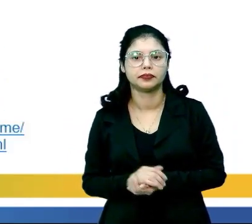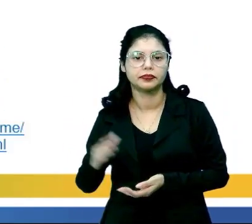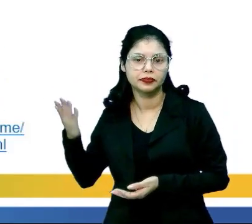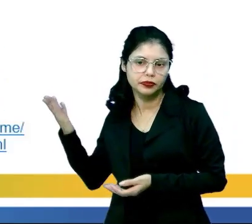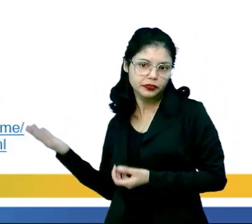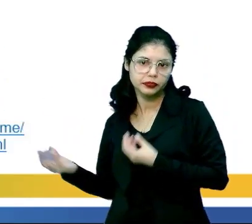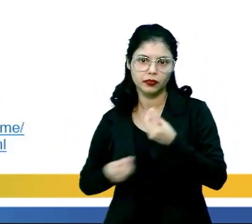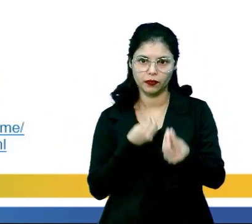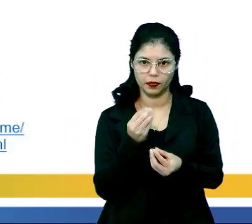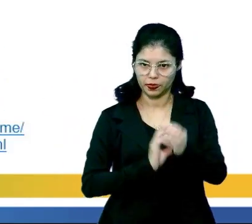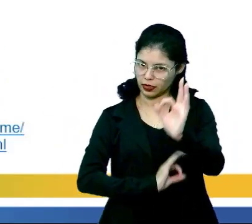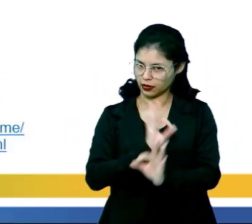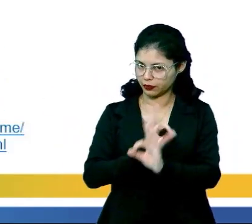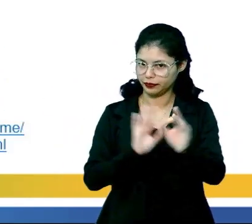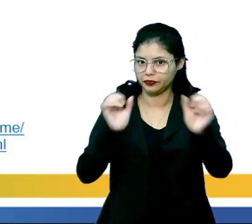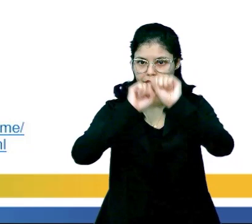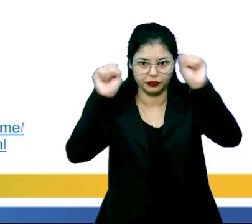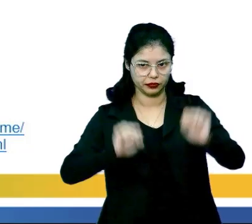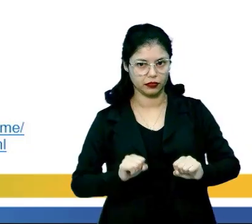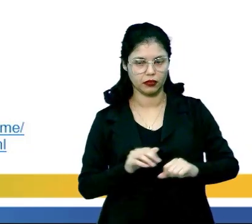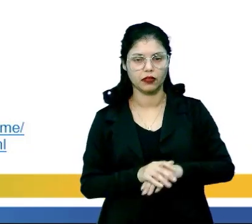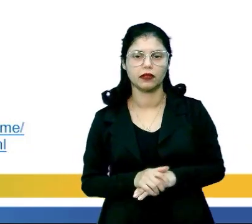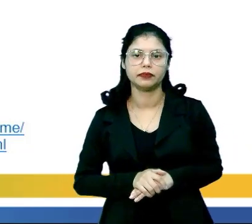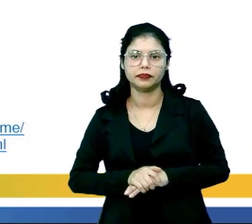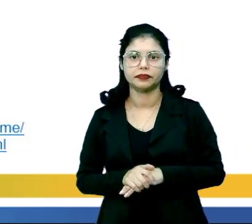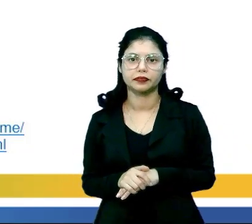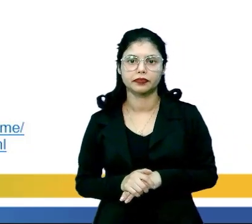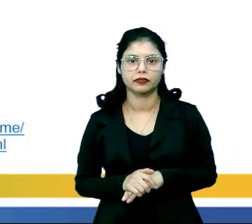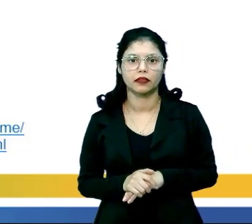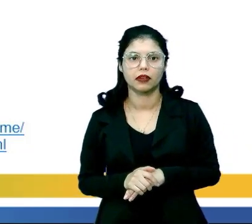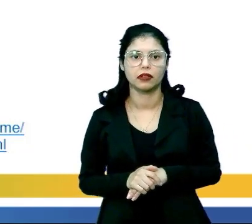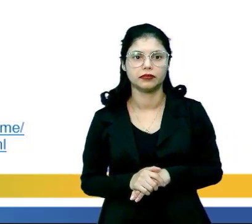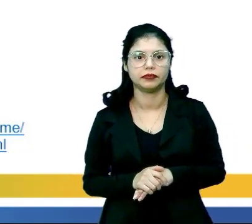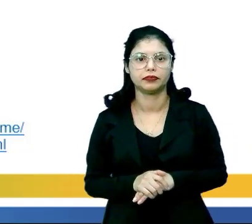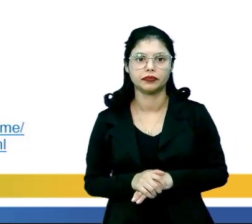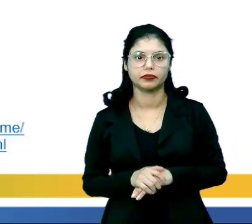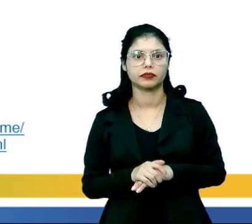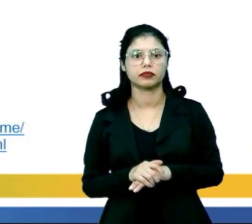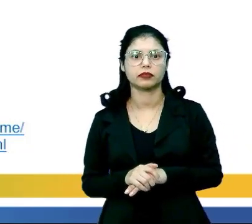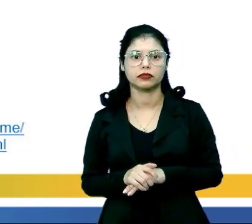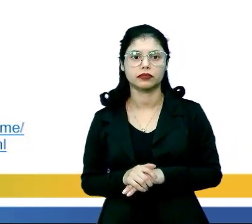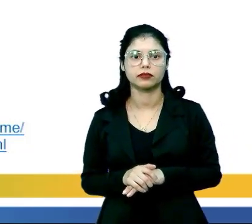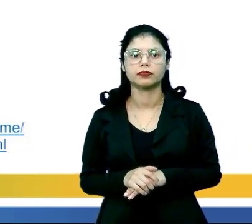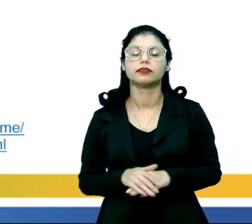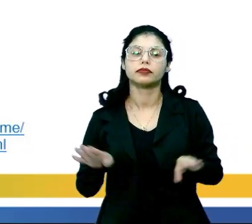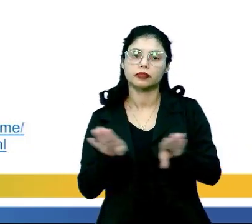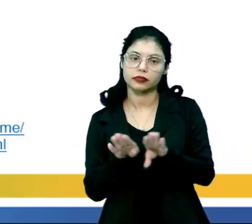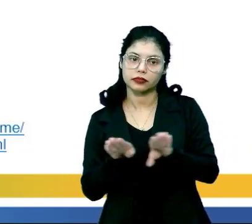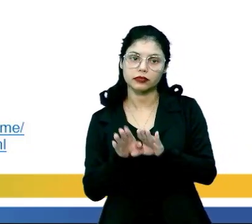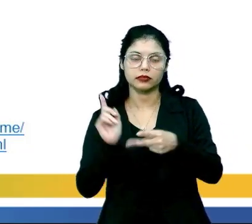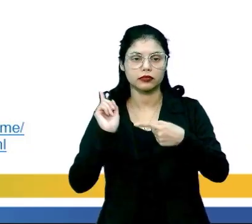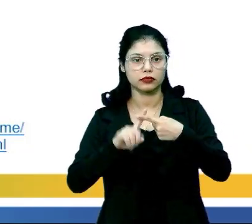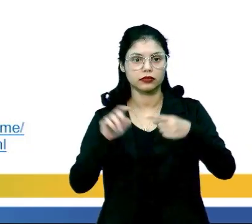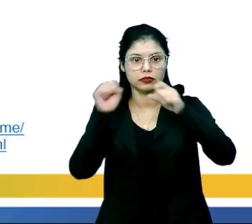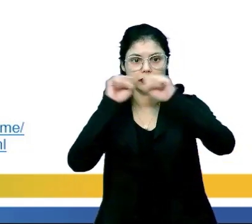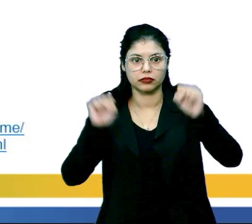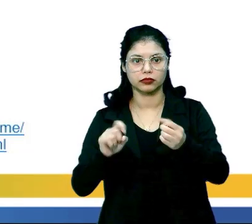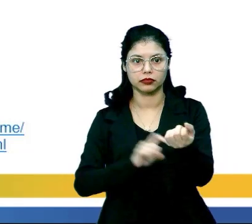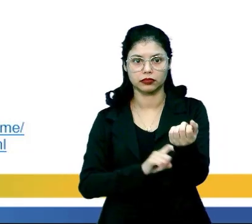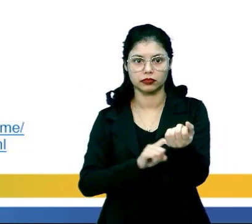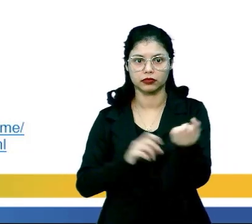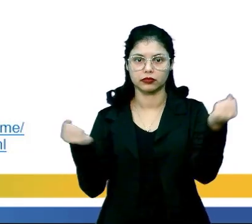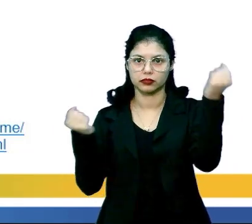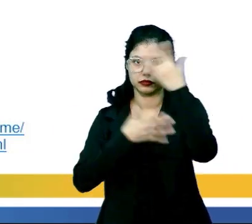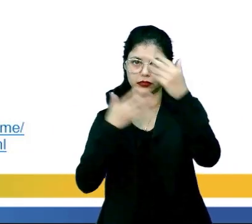E como é que é organizado o nosso sistema nervoso? A gente tem o sistema nervoso central, que são